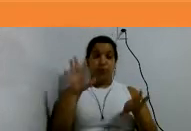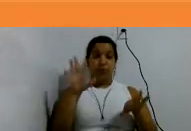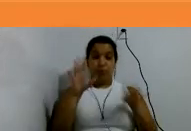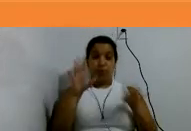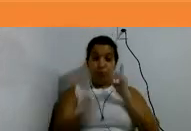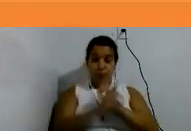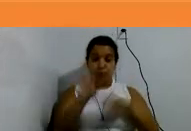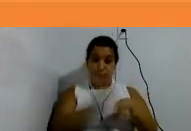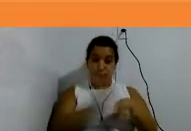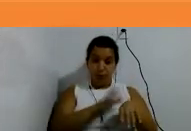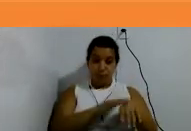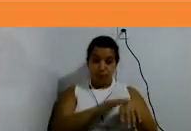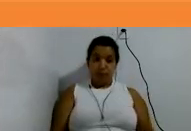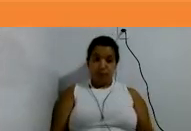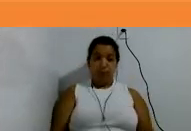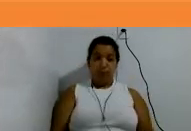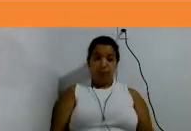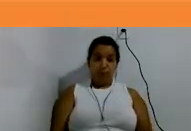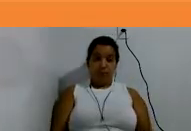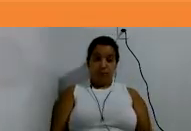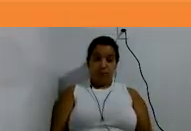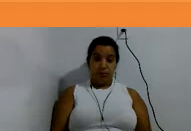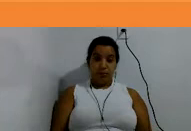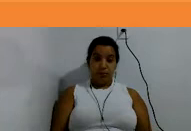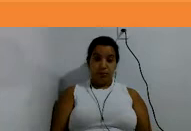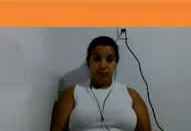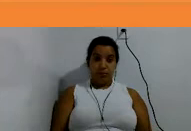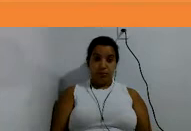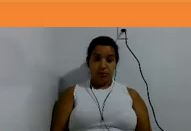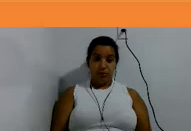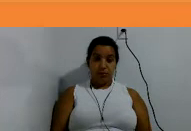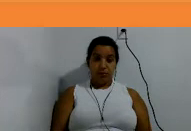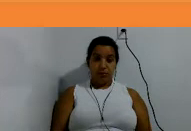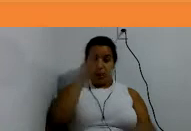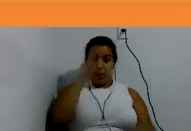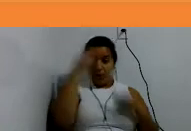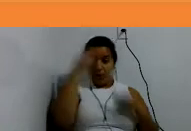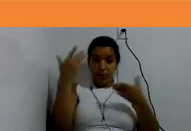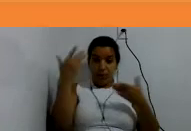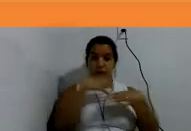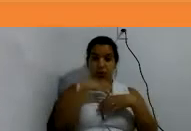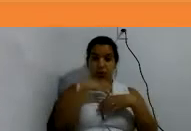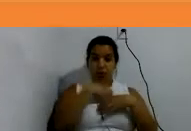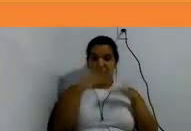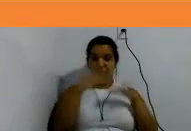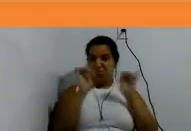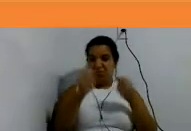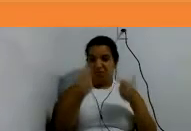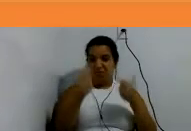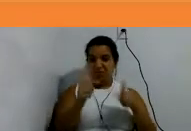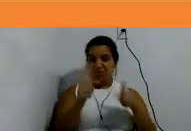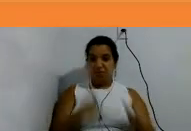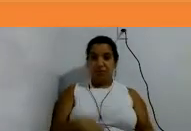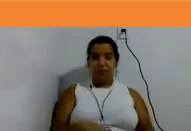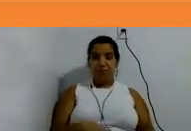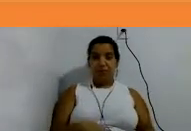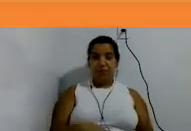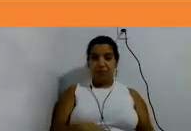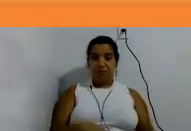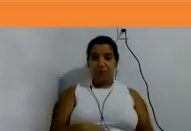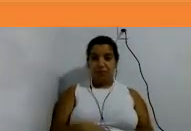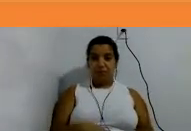doença. Então, o diagnóstico clínico. O paciente ele tem sintomas inespecíficos. Então, em regiões